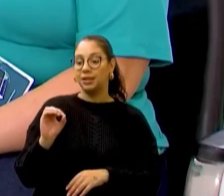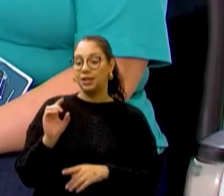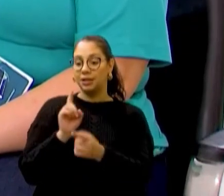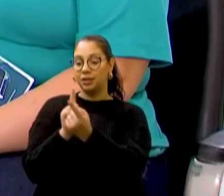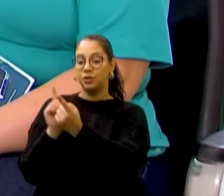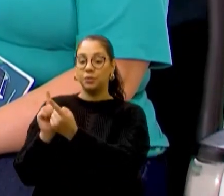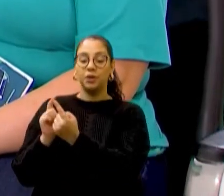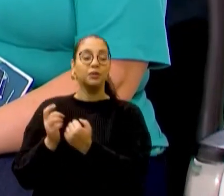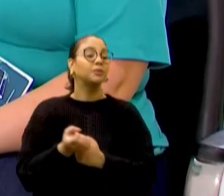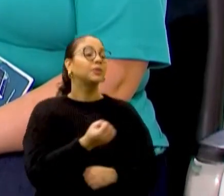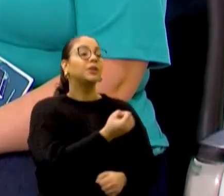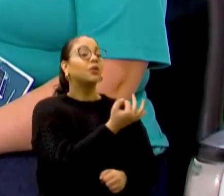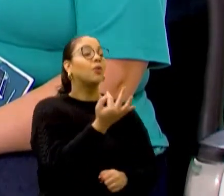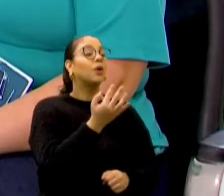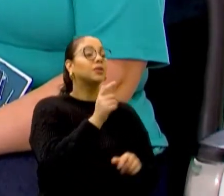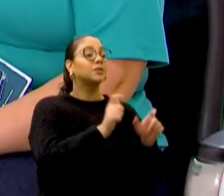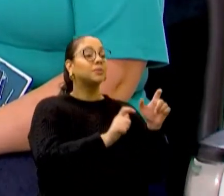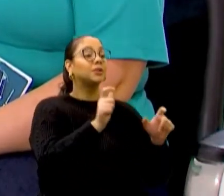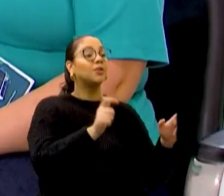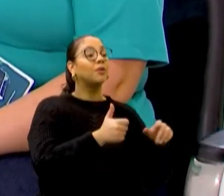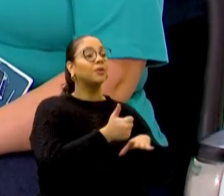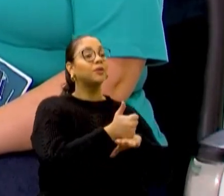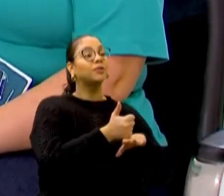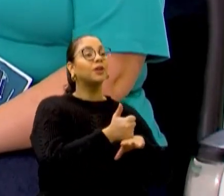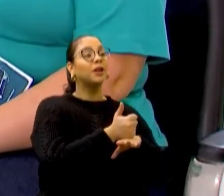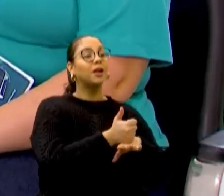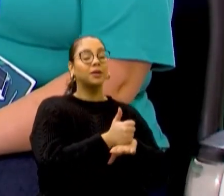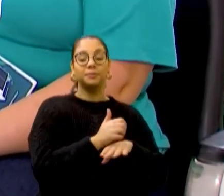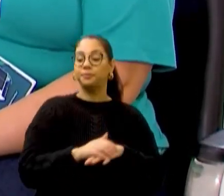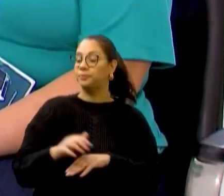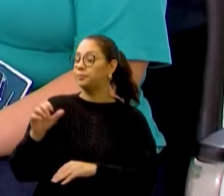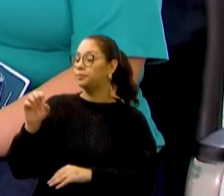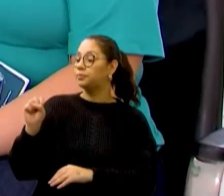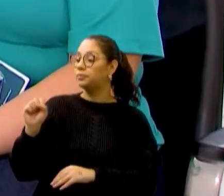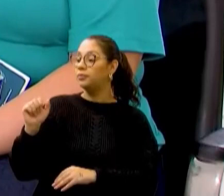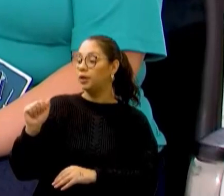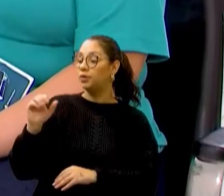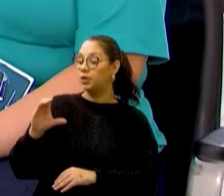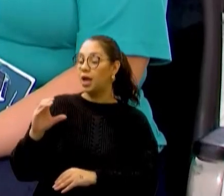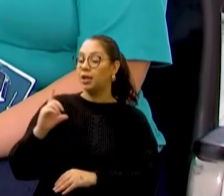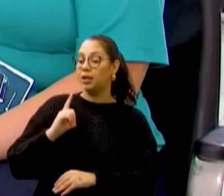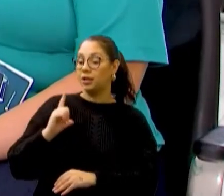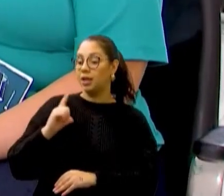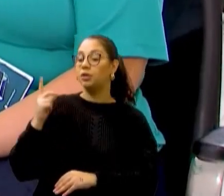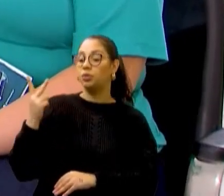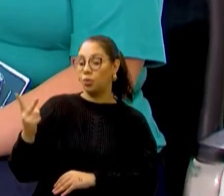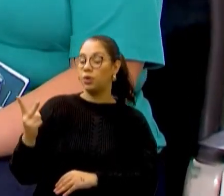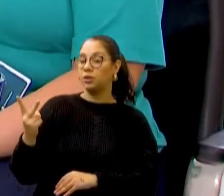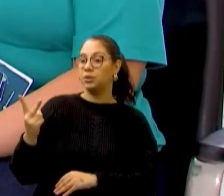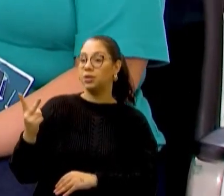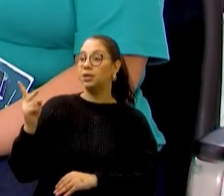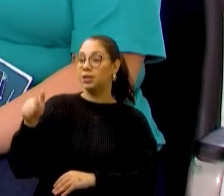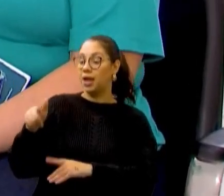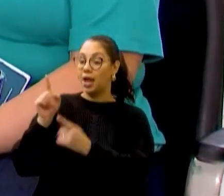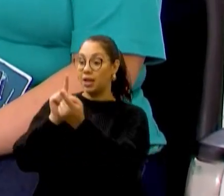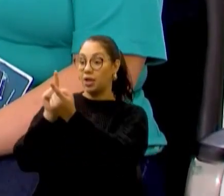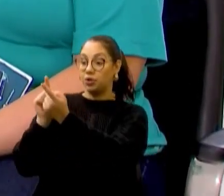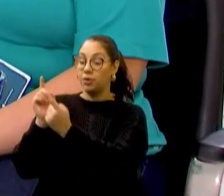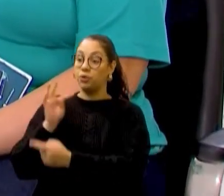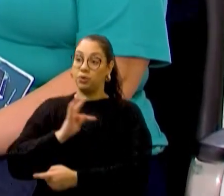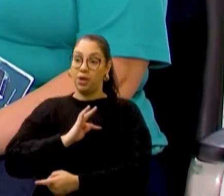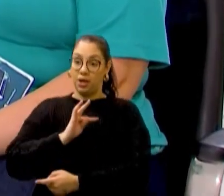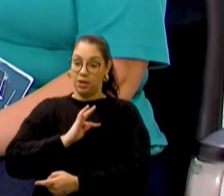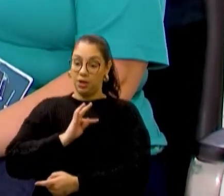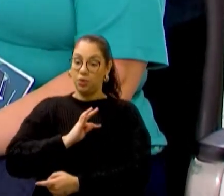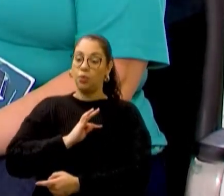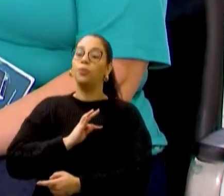torno de 60 diário uau enquanto quantos operadores eu tenho no site são os em dois né que